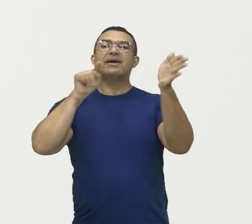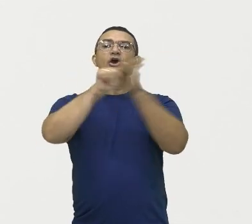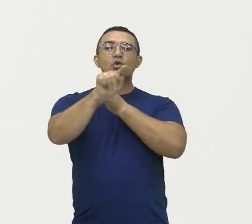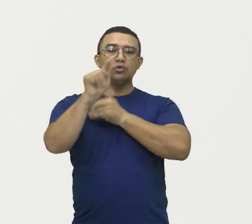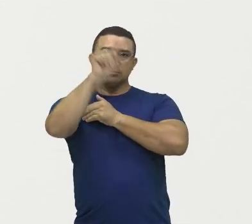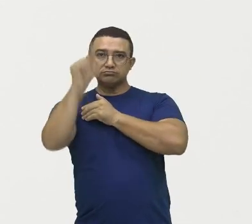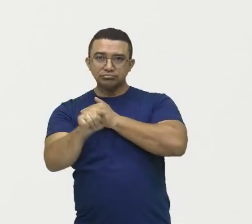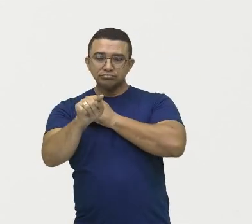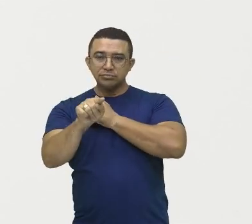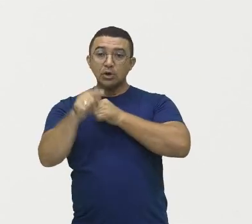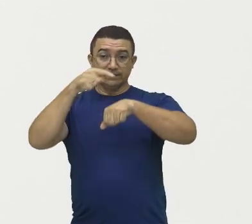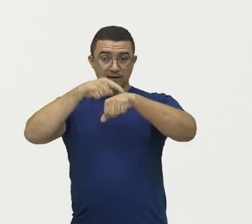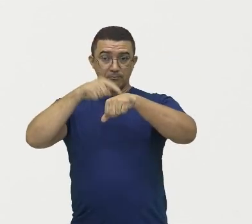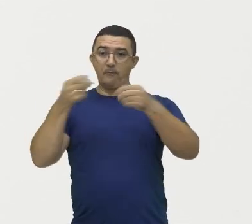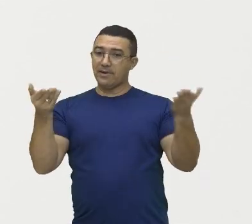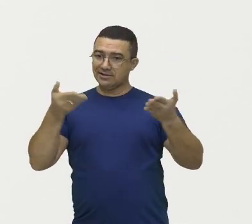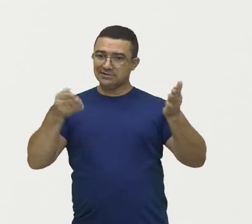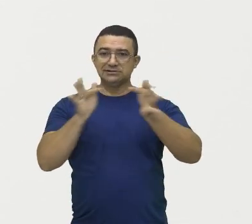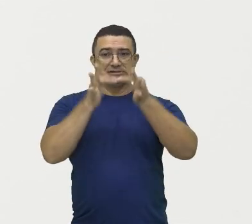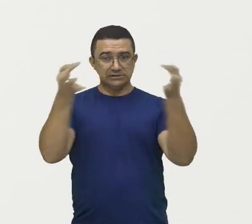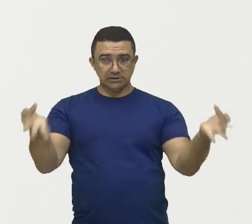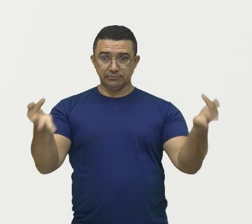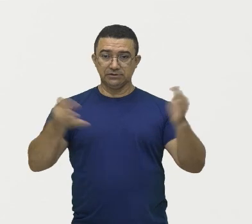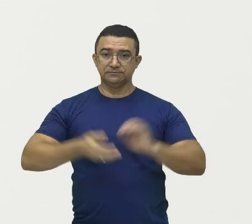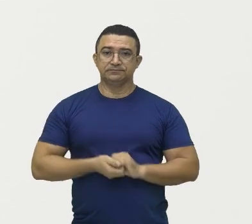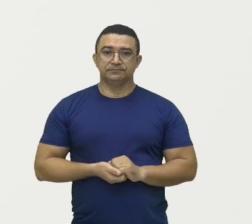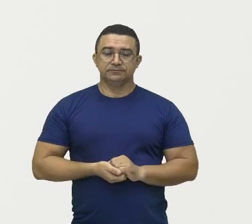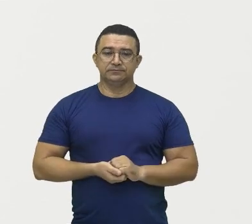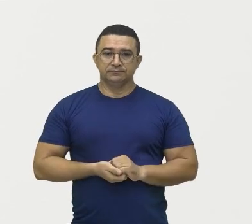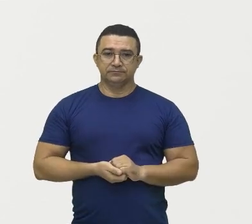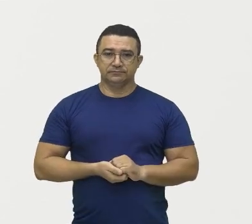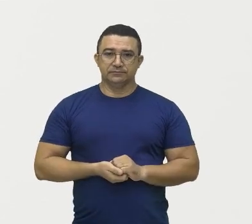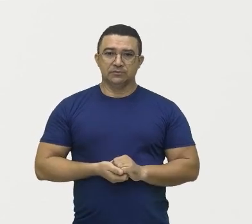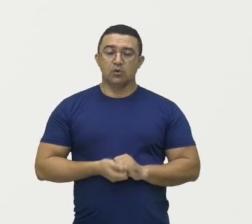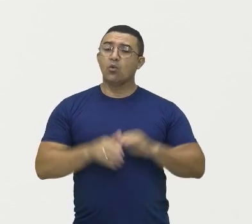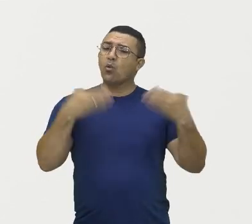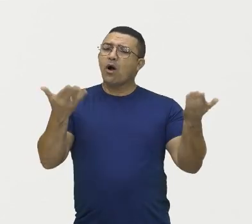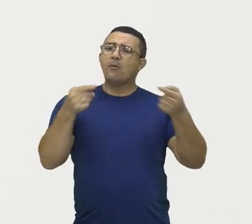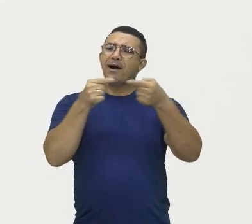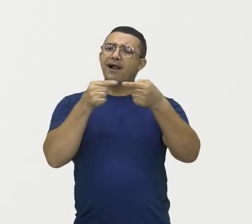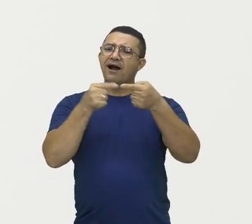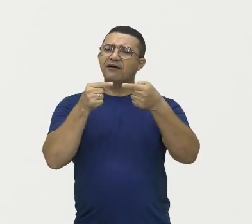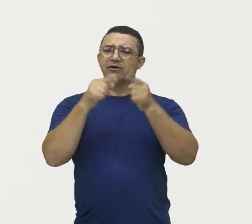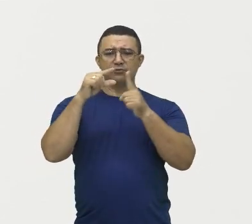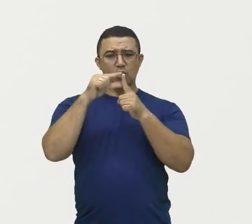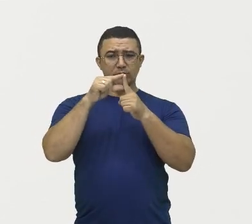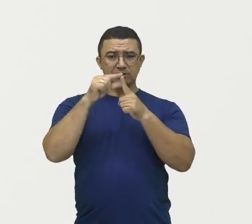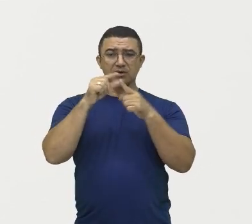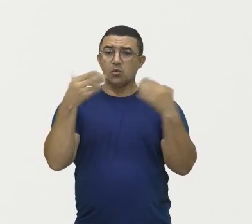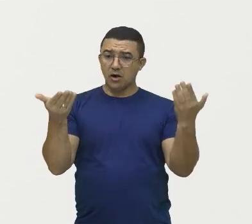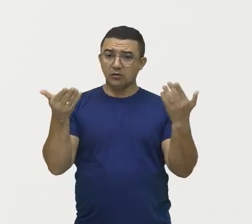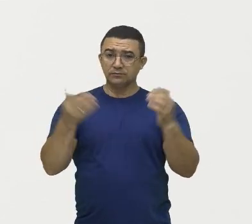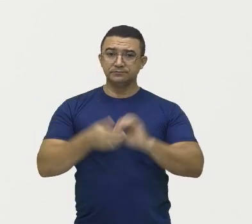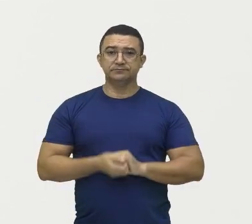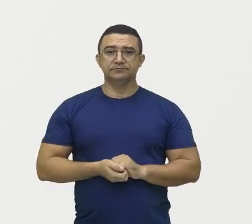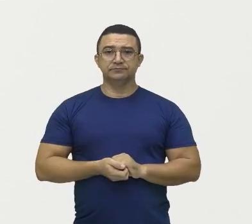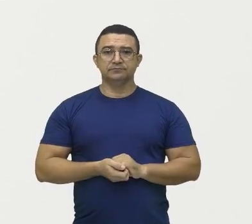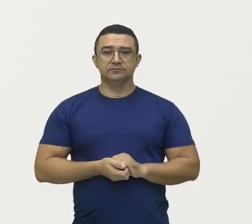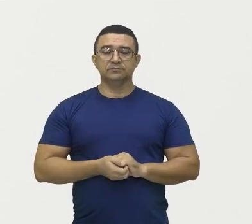Present. Então, né, a ideia é formar uma pergunta Simple Present. Nós temos, então, gente, a